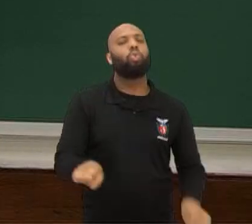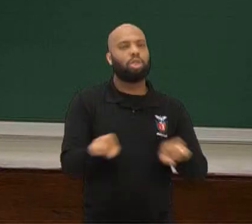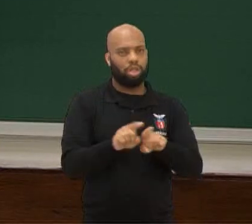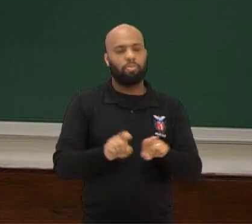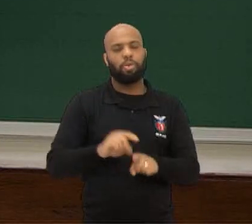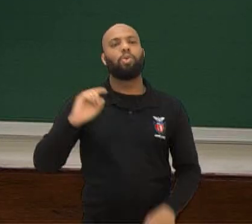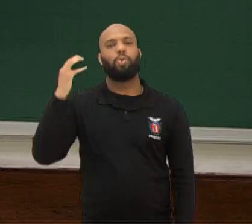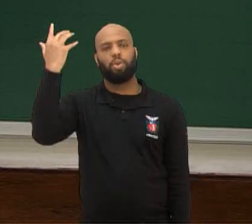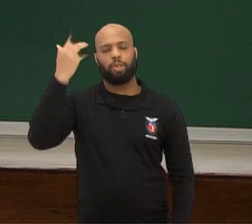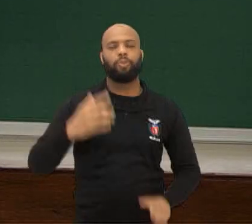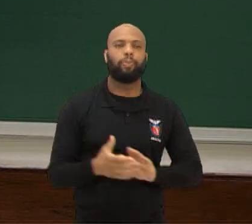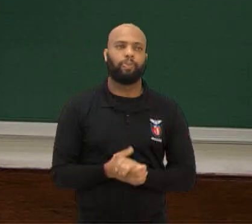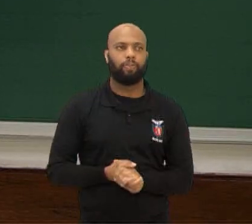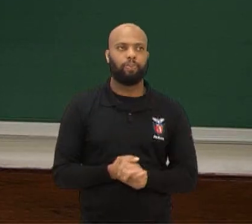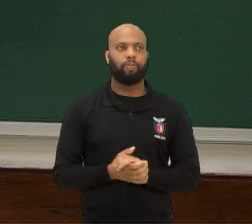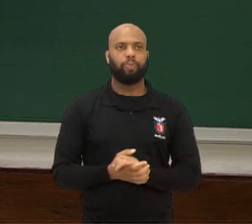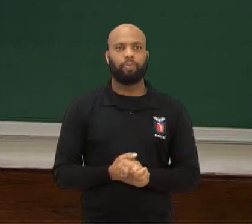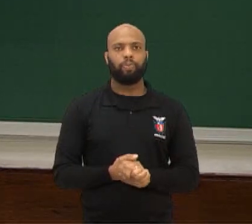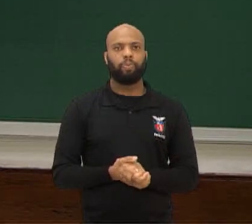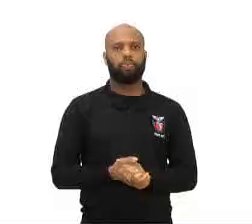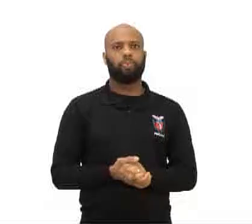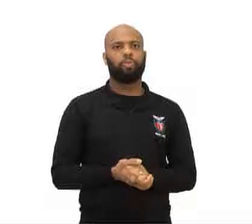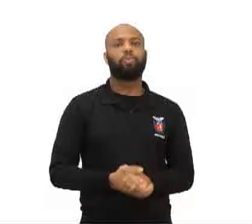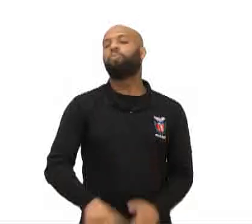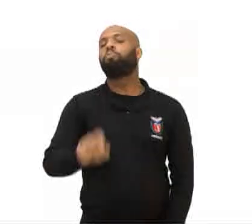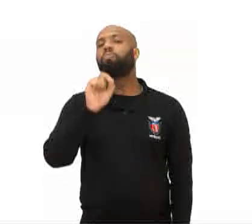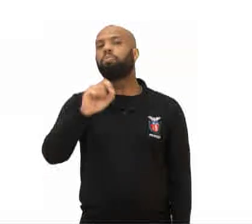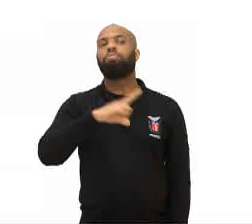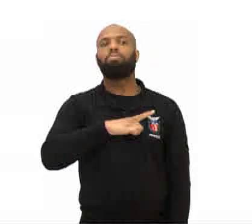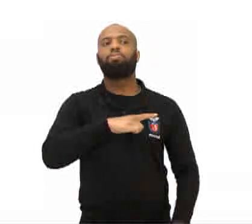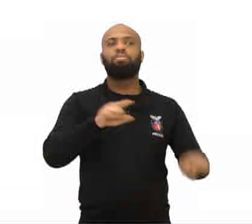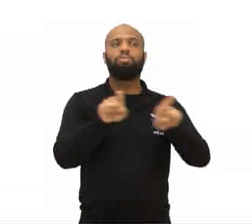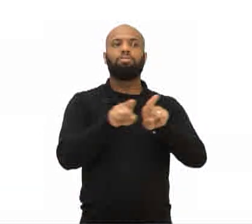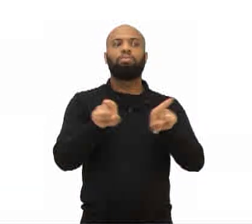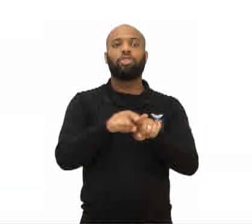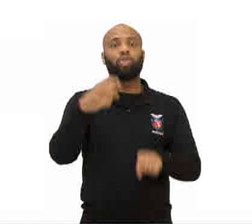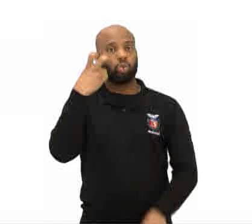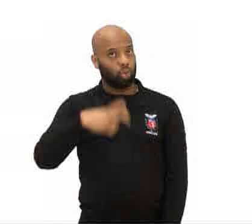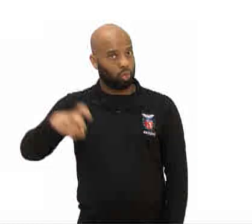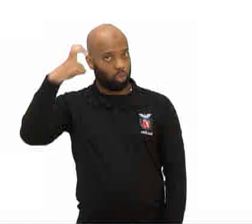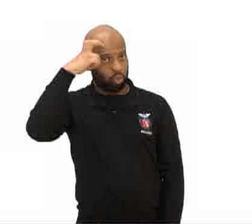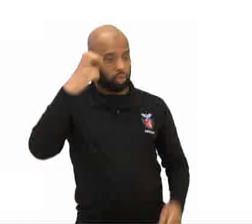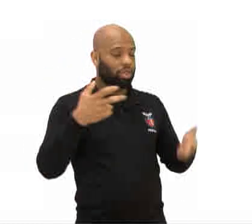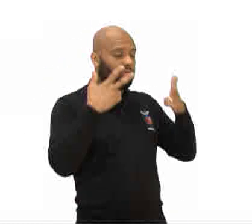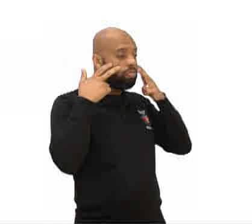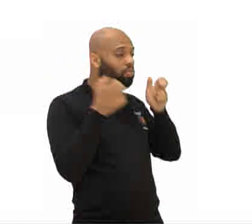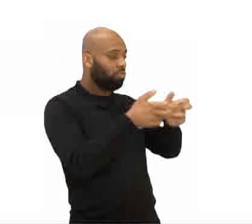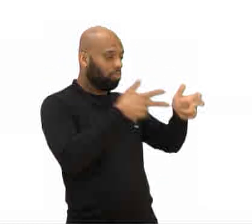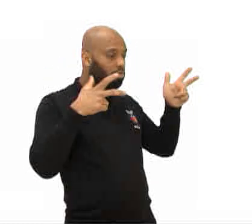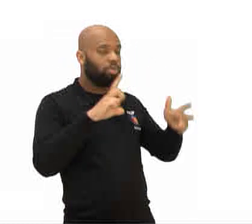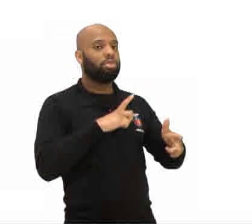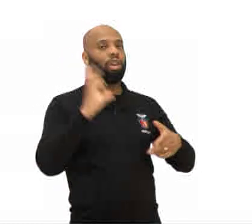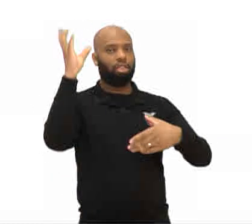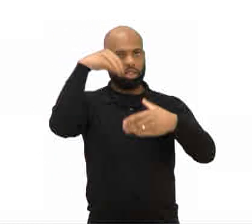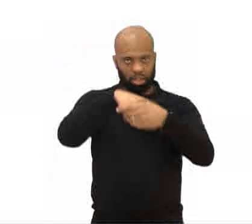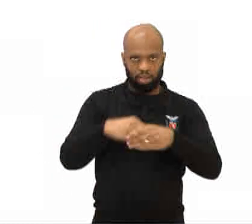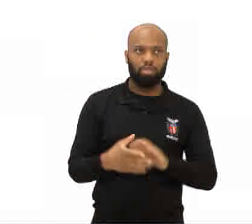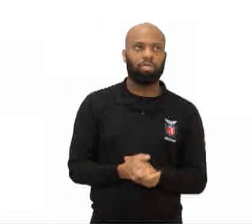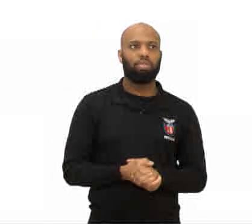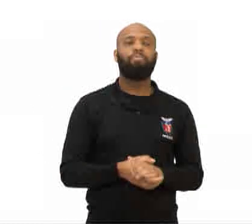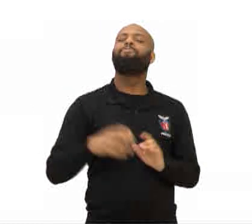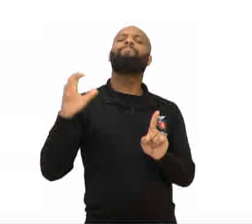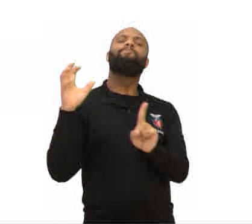é diferente, tá? E aí, o que nós vamos ter ali? Cultura indígena presente, como já falamos,